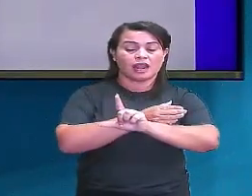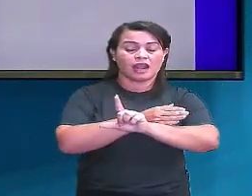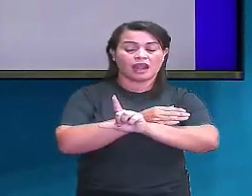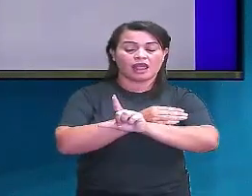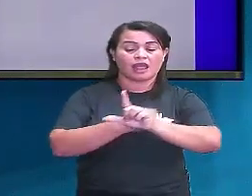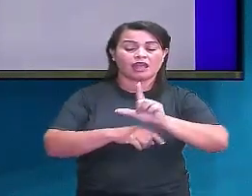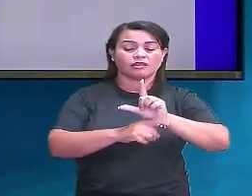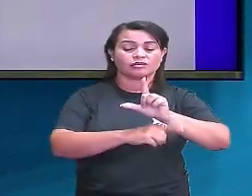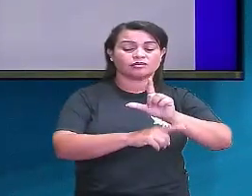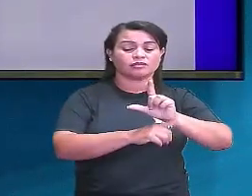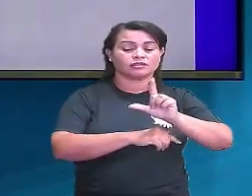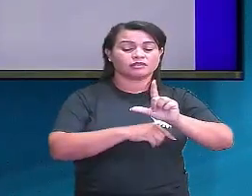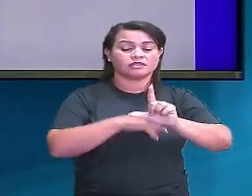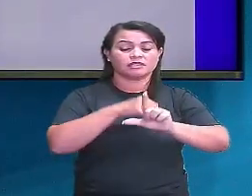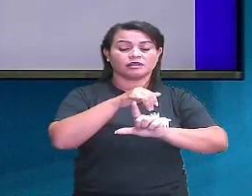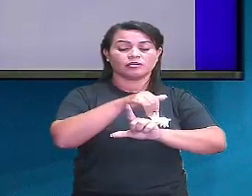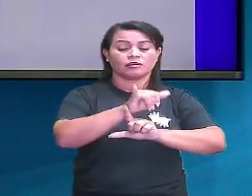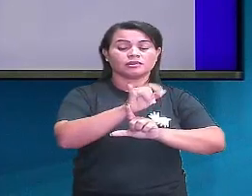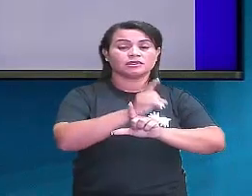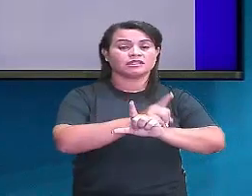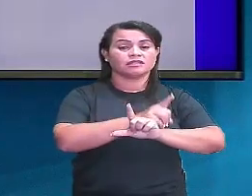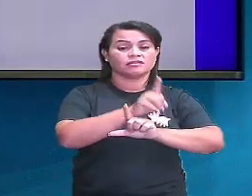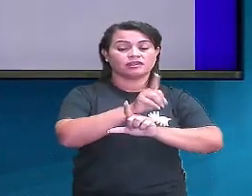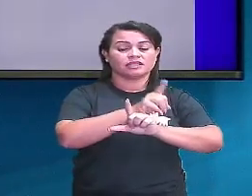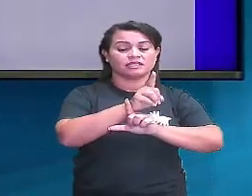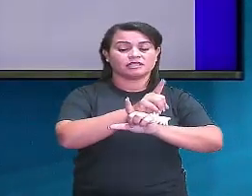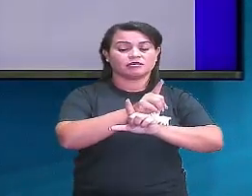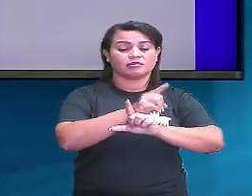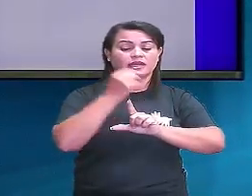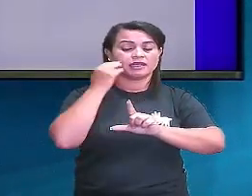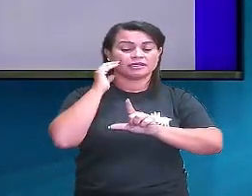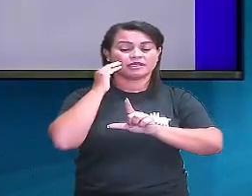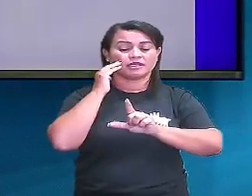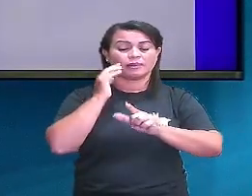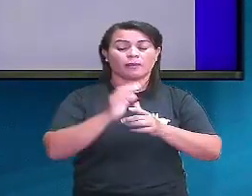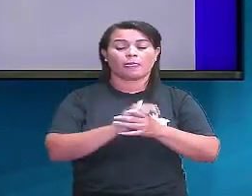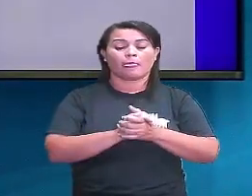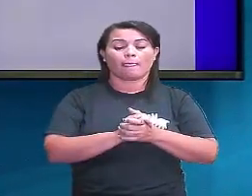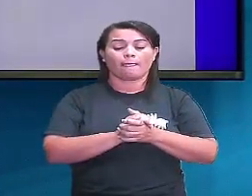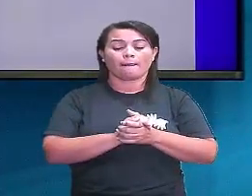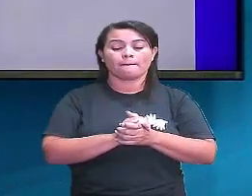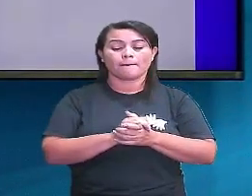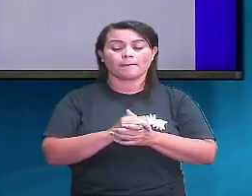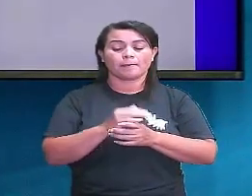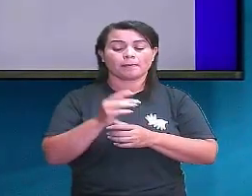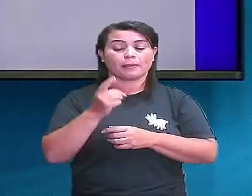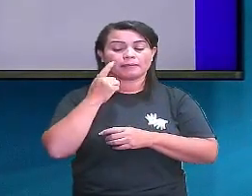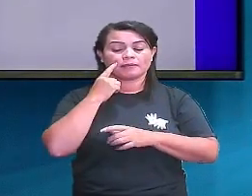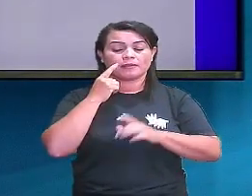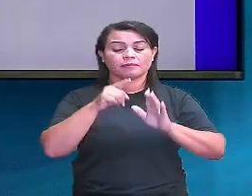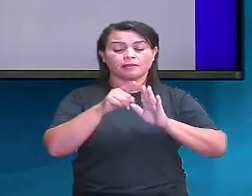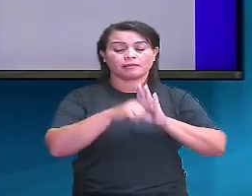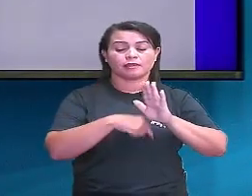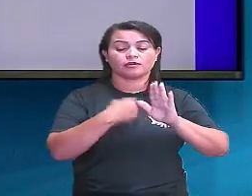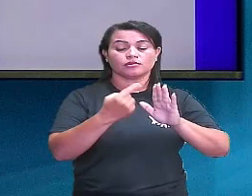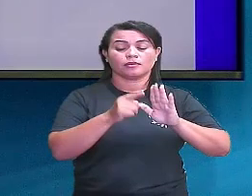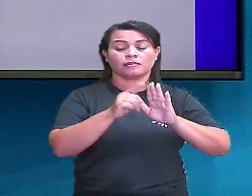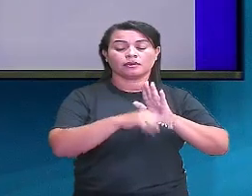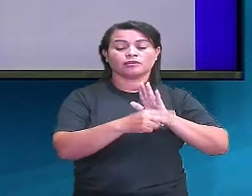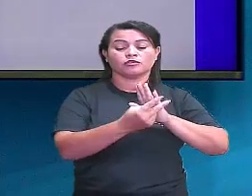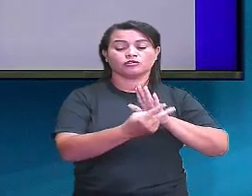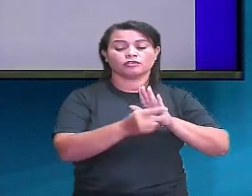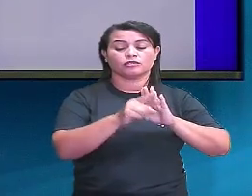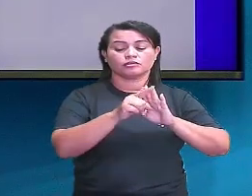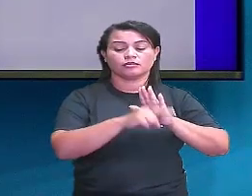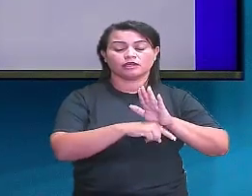y está positivo, eu vou usar a reta para cima em y. Não é verdade? Então, ó, menos 1, menos 2, menos 3,